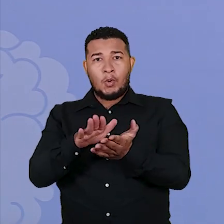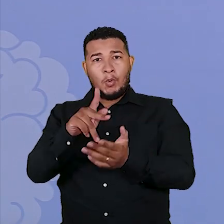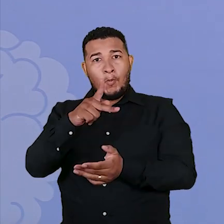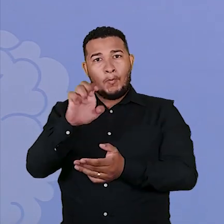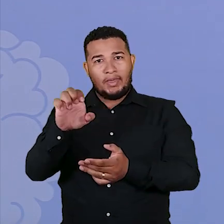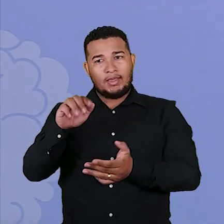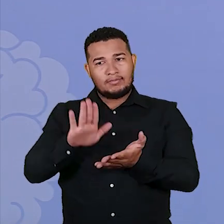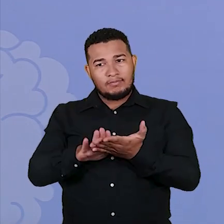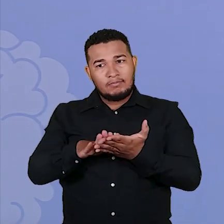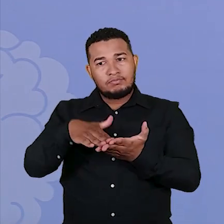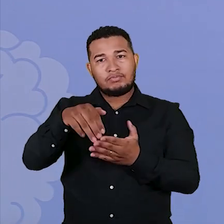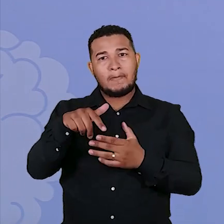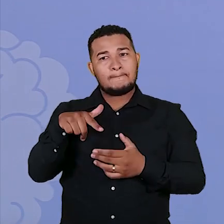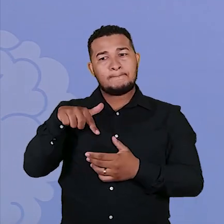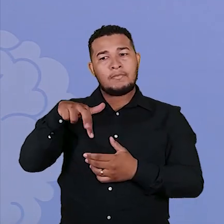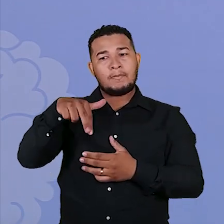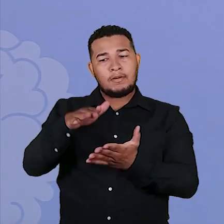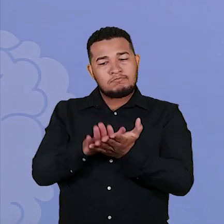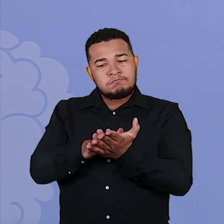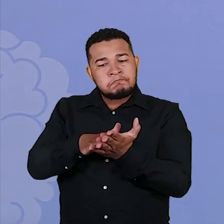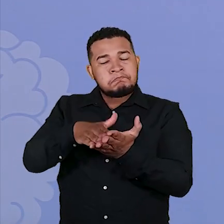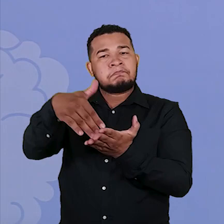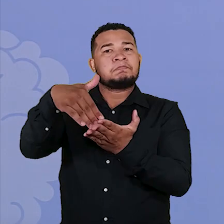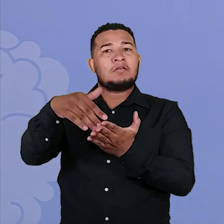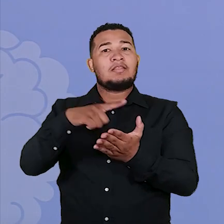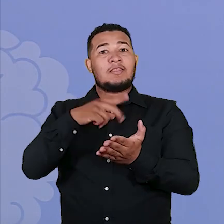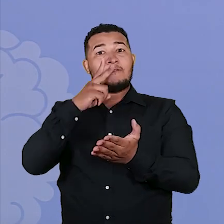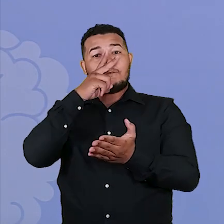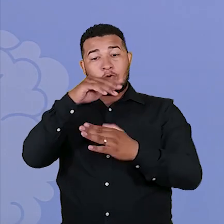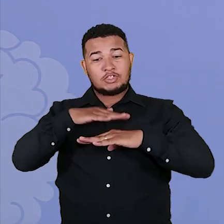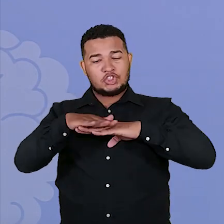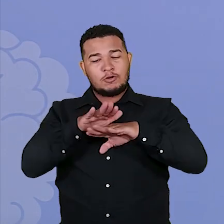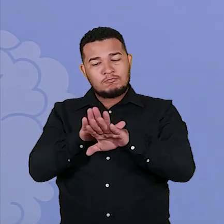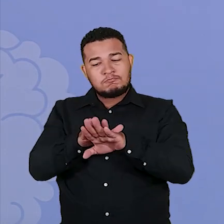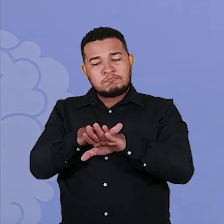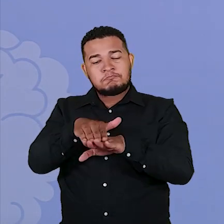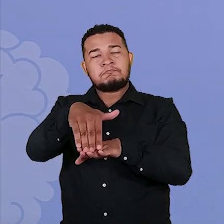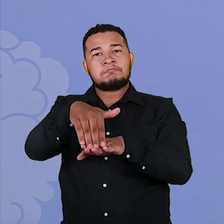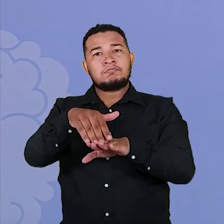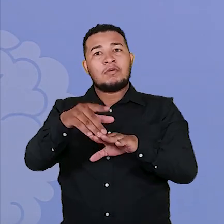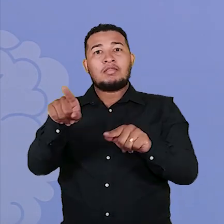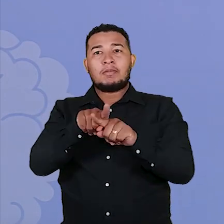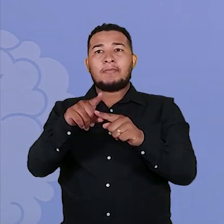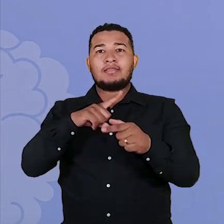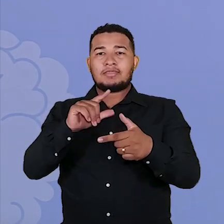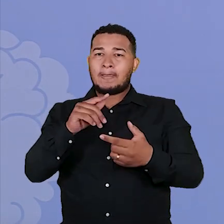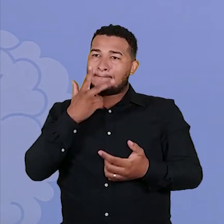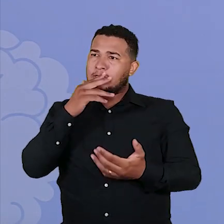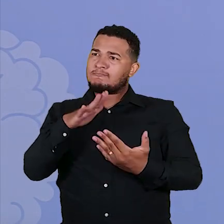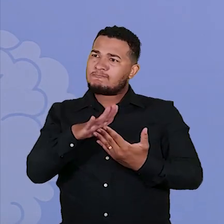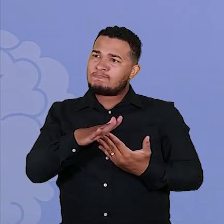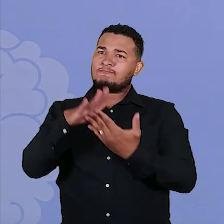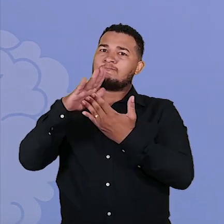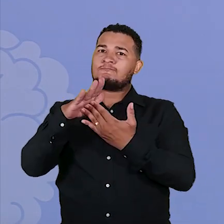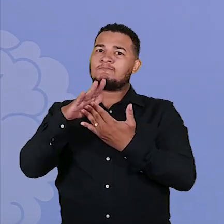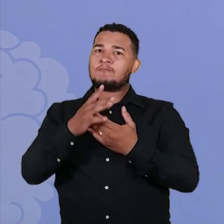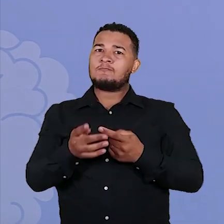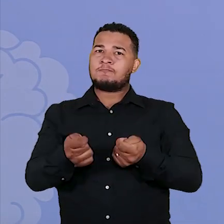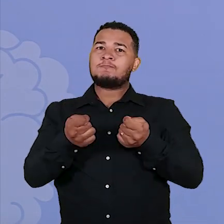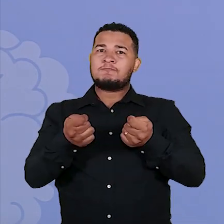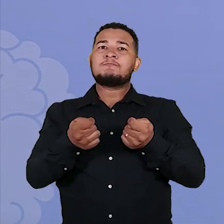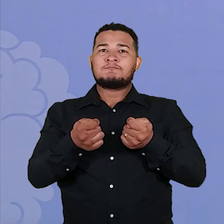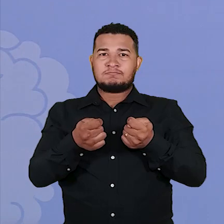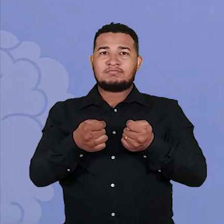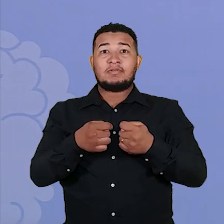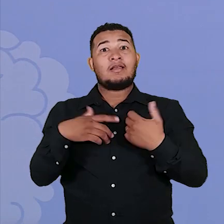ele faz uma ação ele faz uma força ali no solo no chão e o chão ele responde fazendo uma reação ao seu